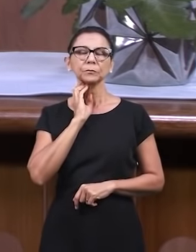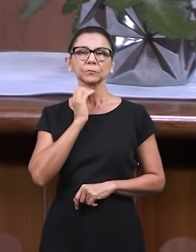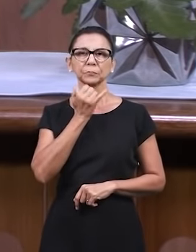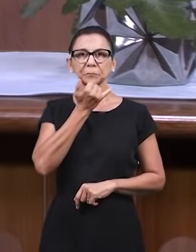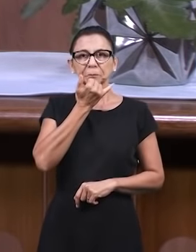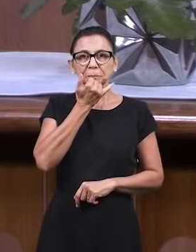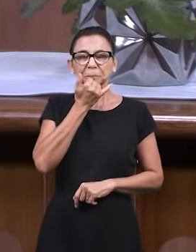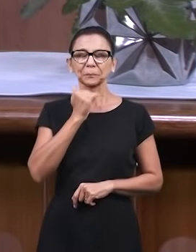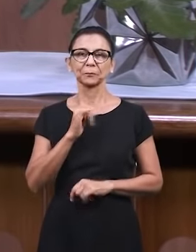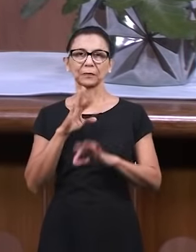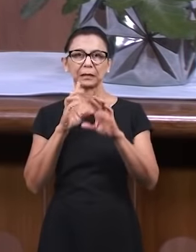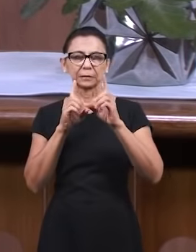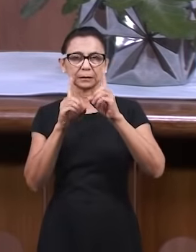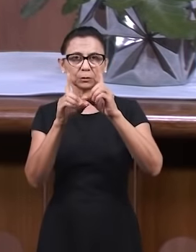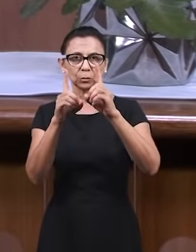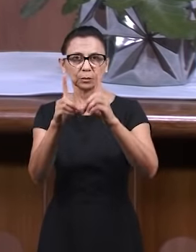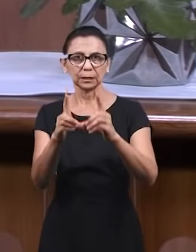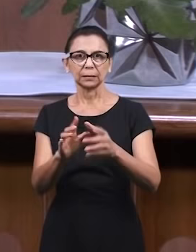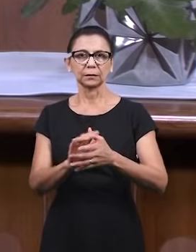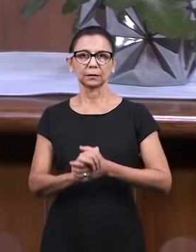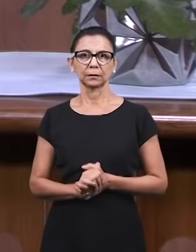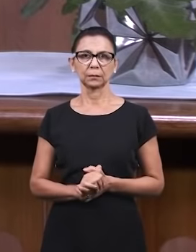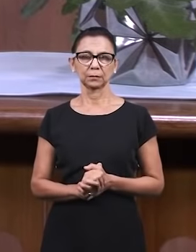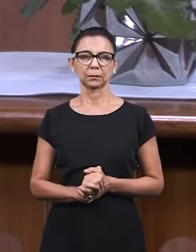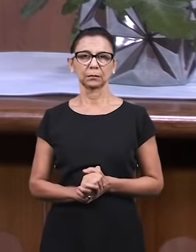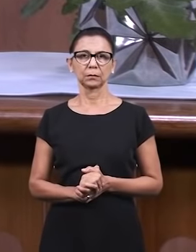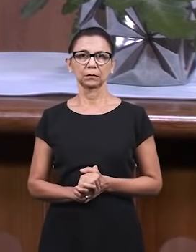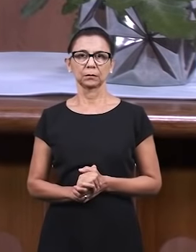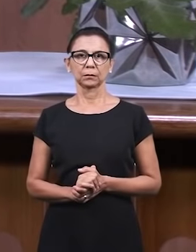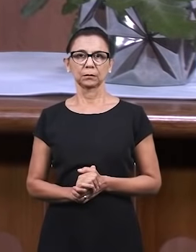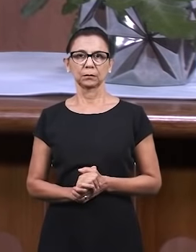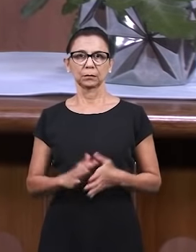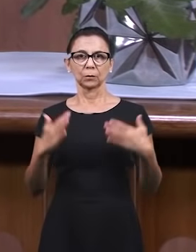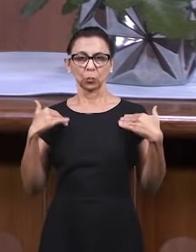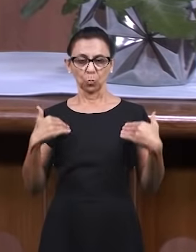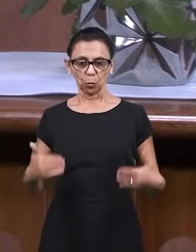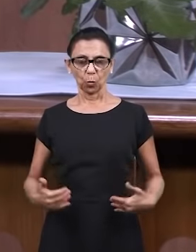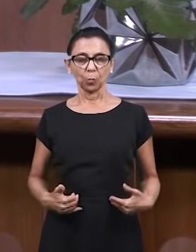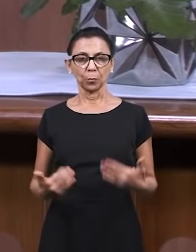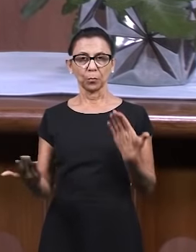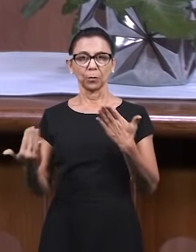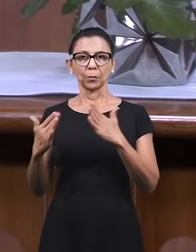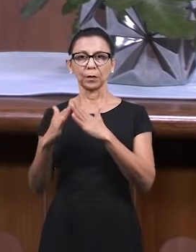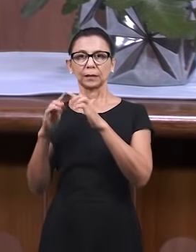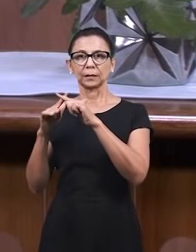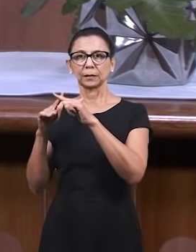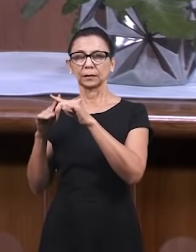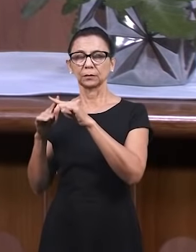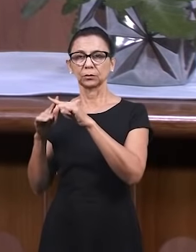Esta doutrina do corpo e do sangue, do corpo, a igreja, o corpo,